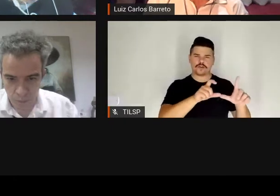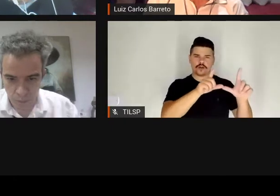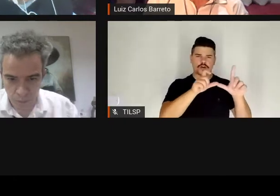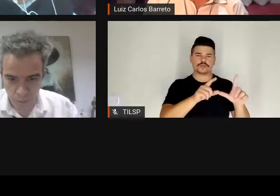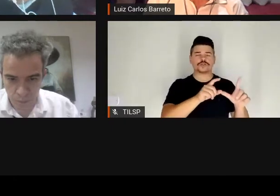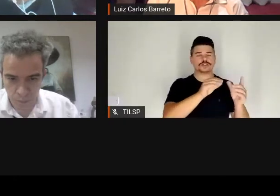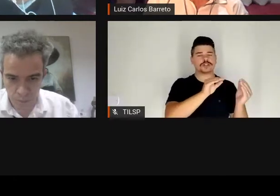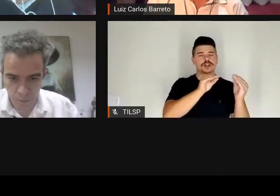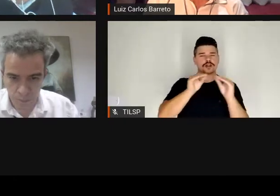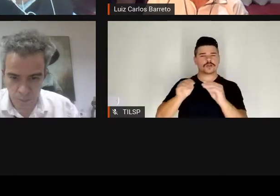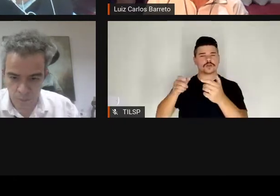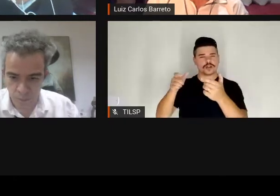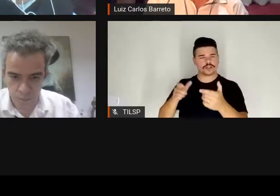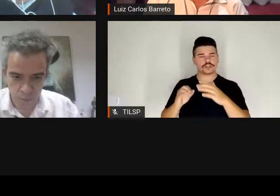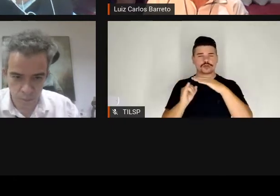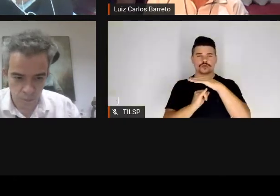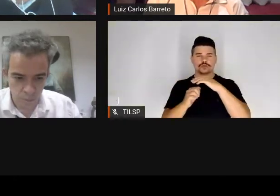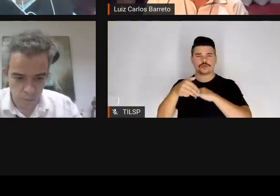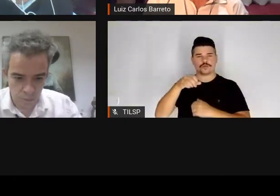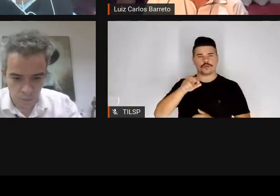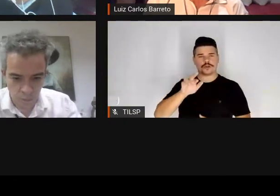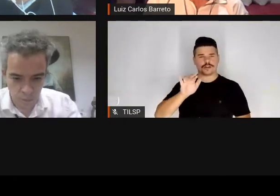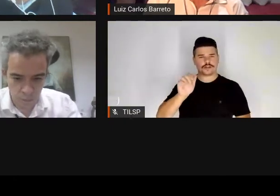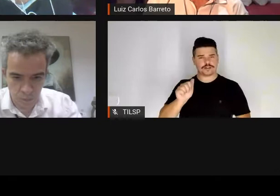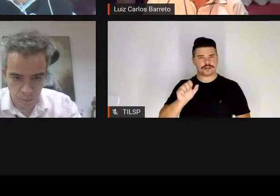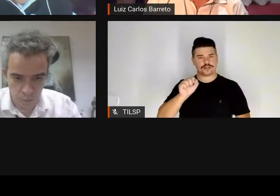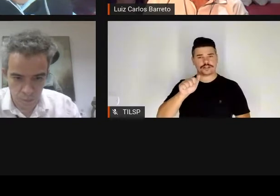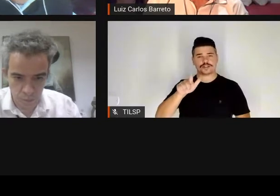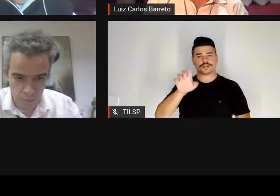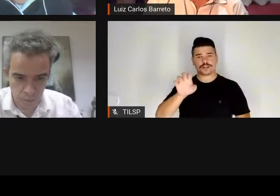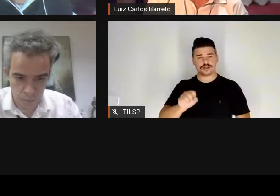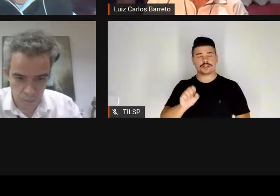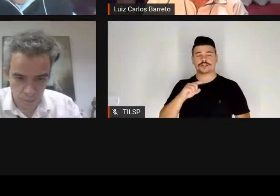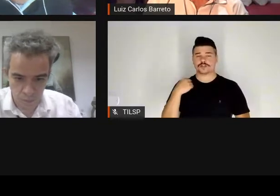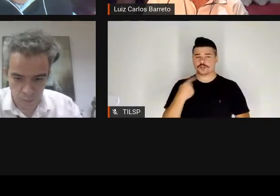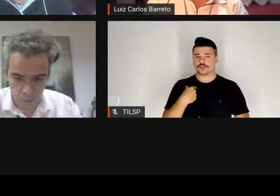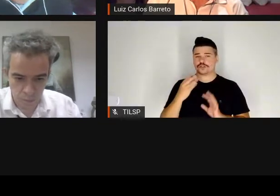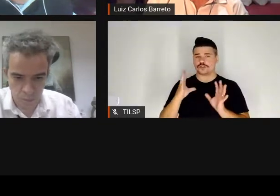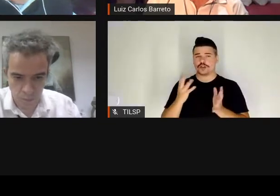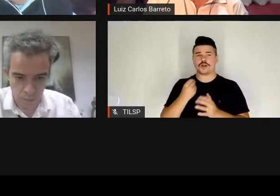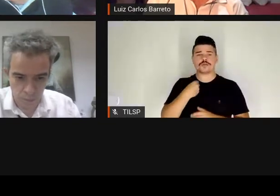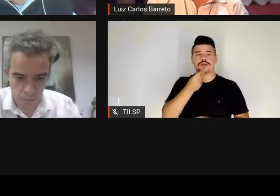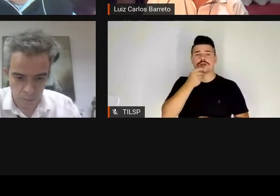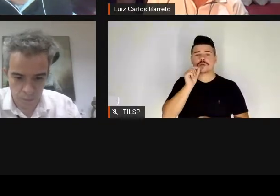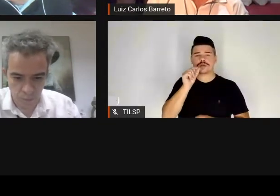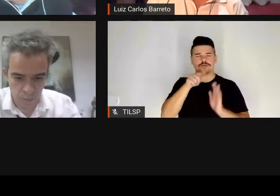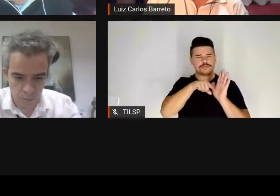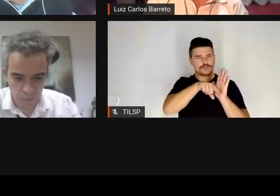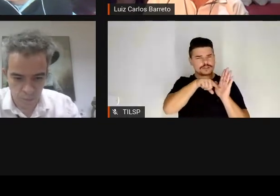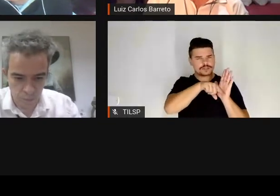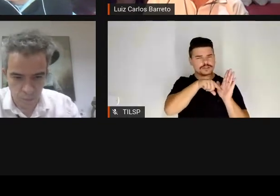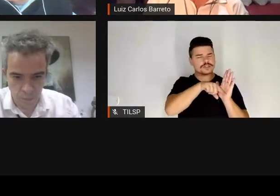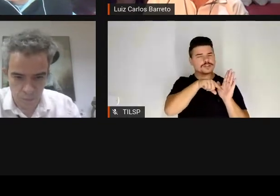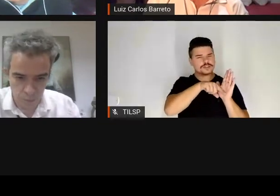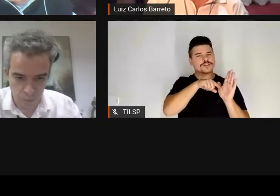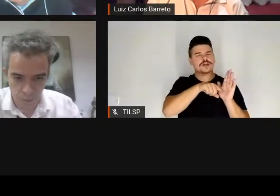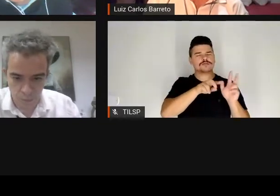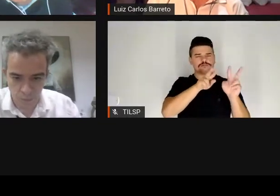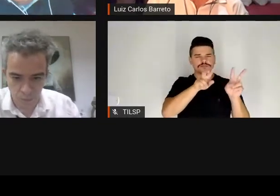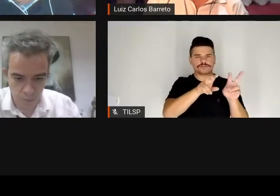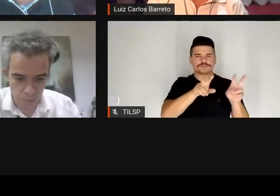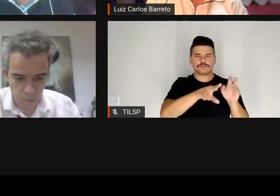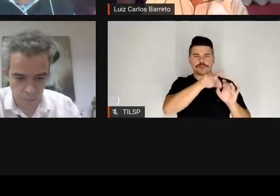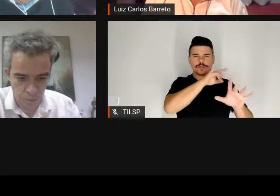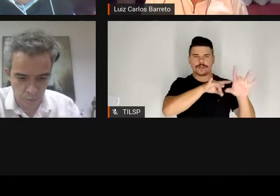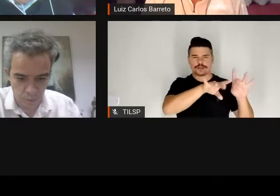Salles, e que também tivemos a oportunidade de pesquisar em extensão os acervos do Jornal